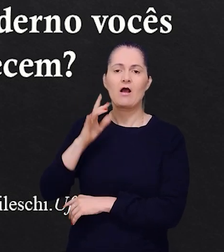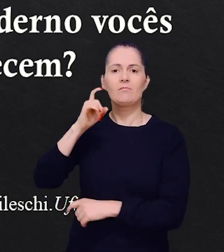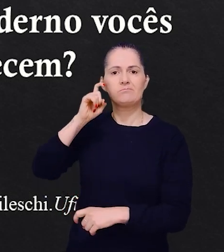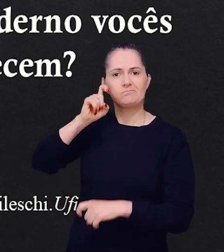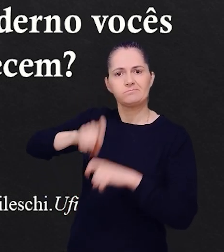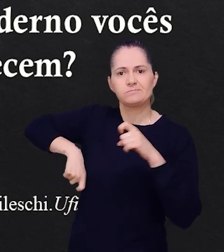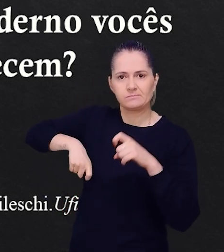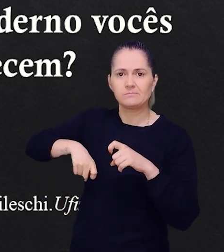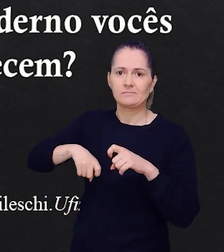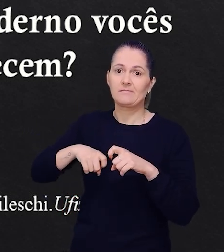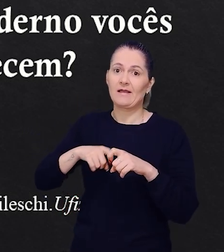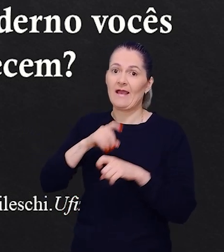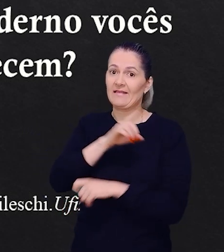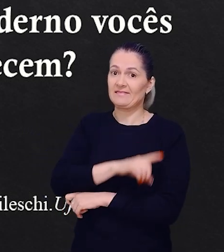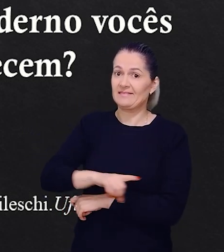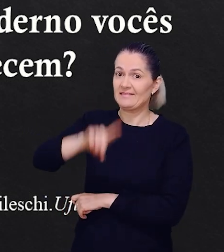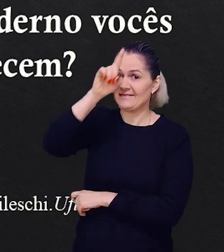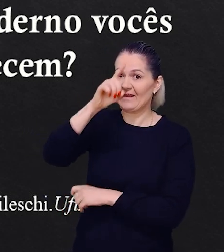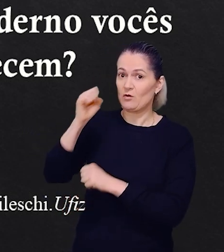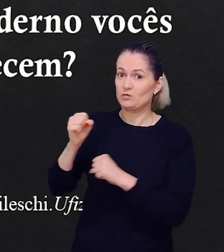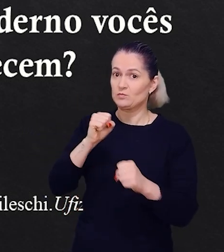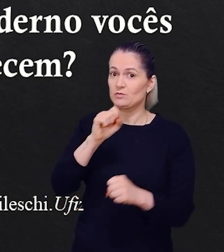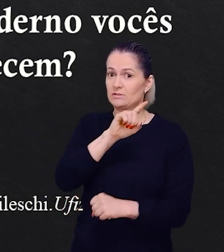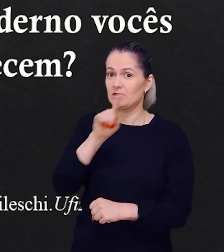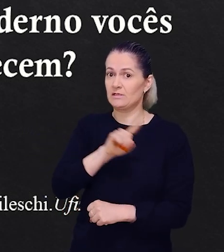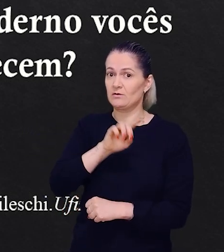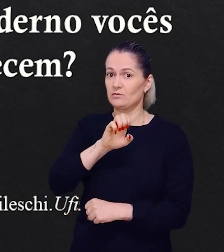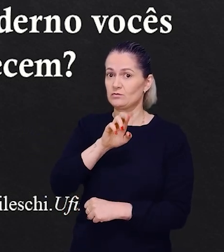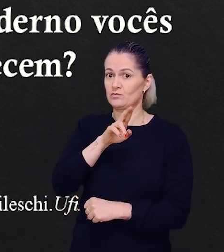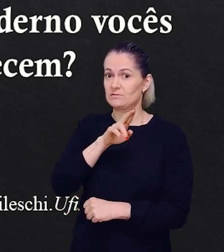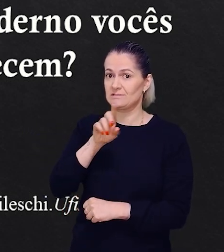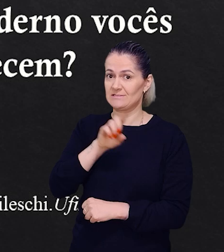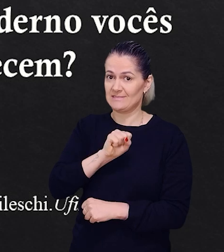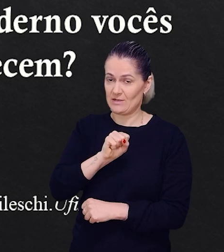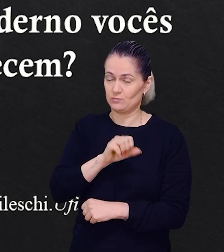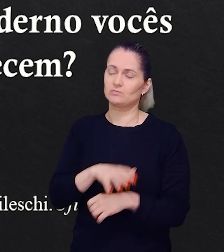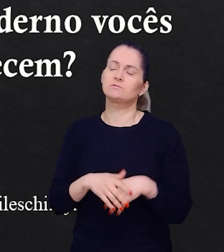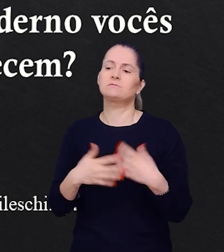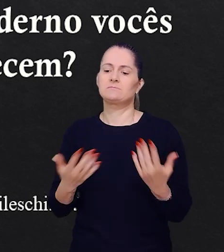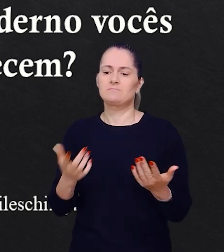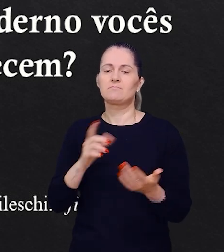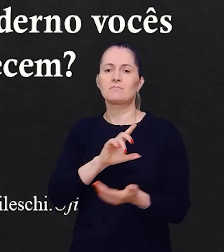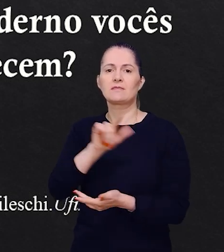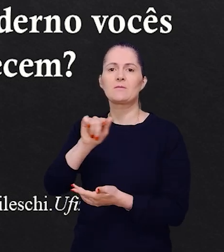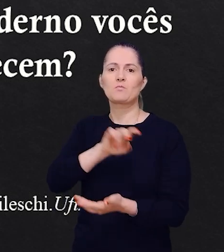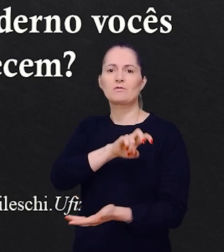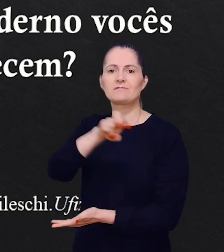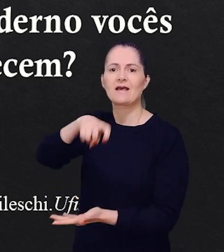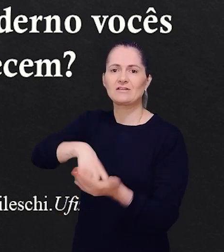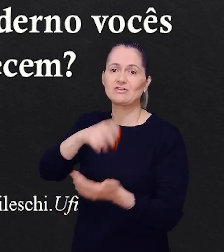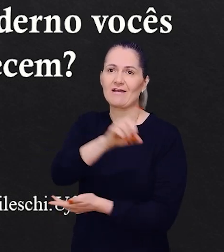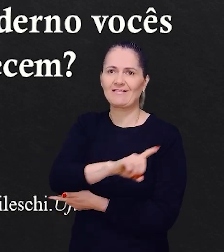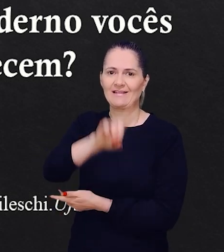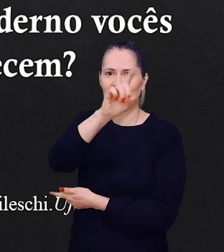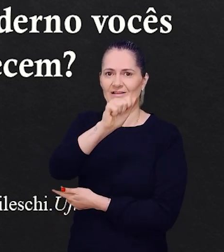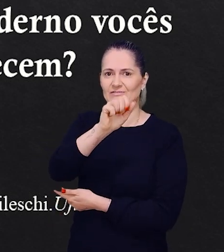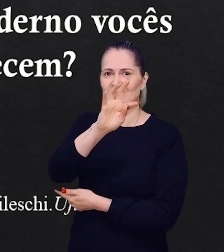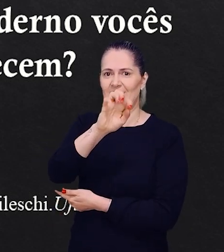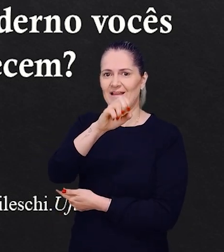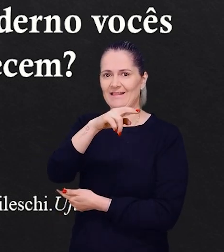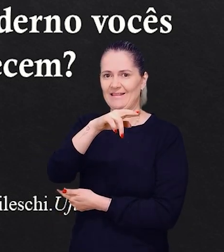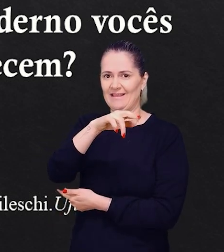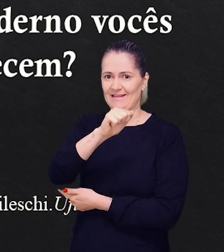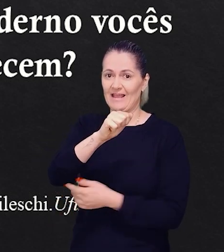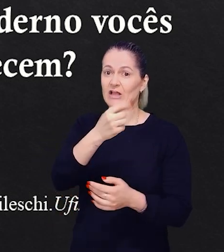foi vítima de um estupro por Zeus, isso na mitologia, né? E aí ela foi castigada por Atena, que era a esposa